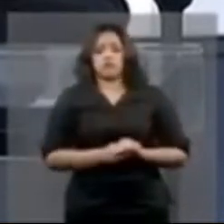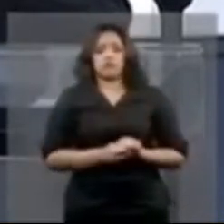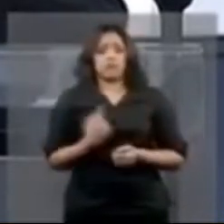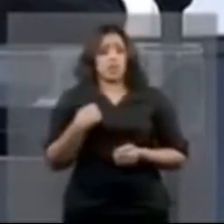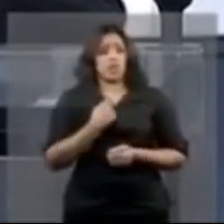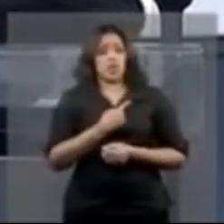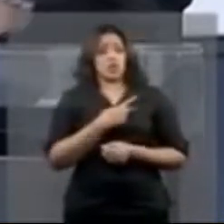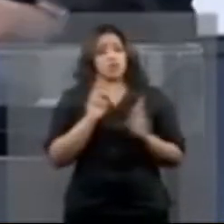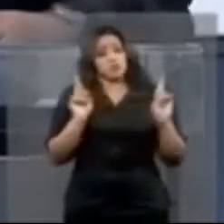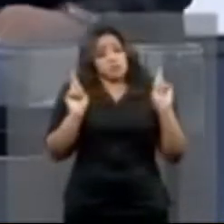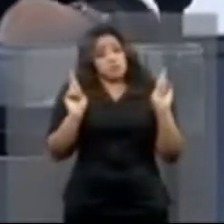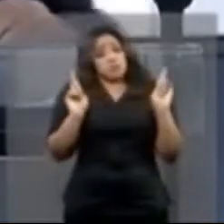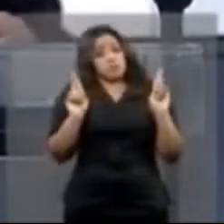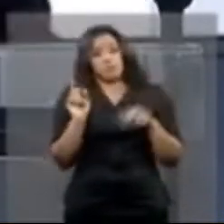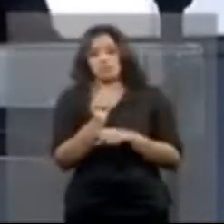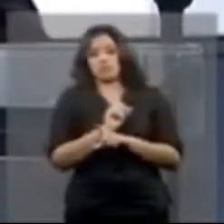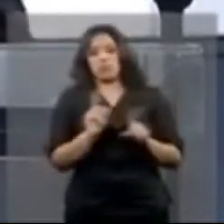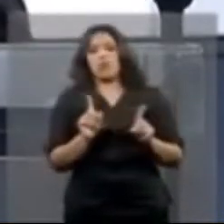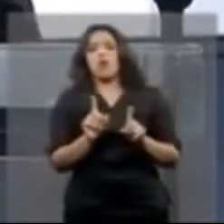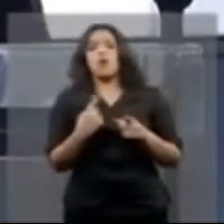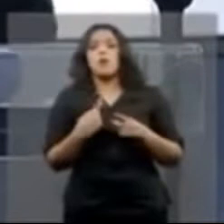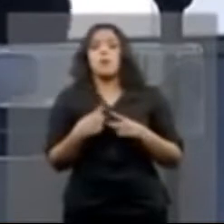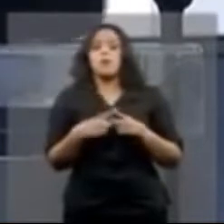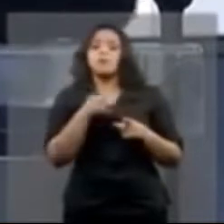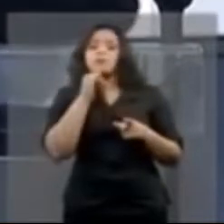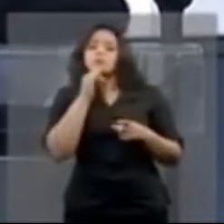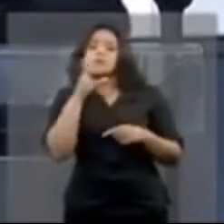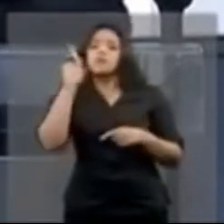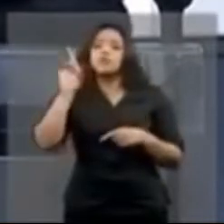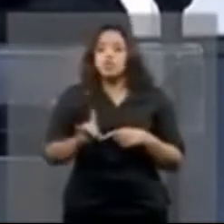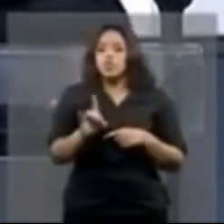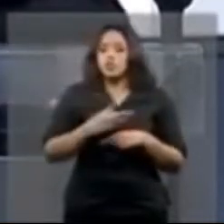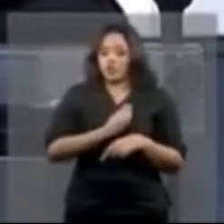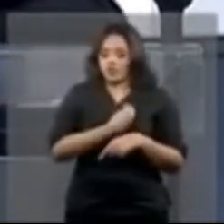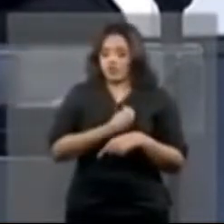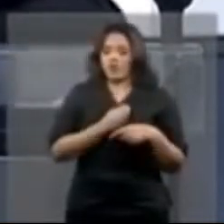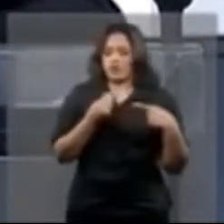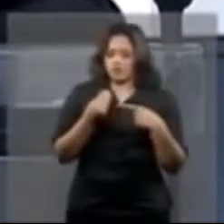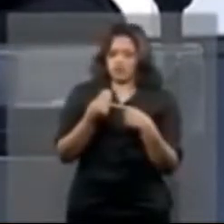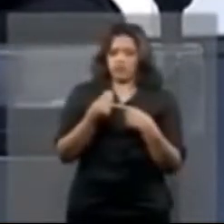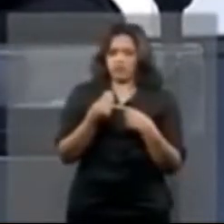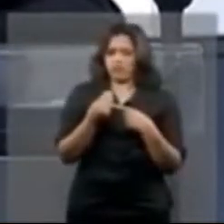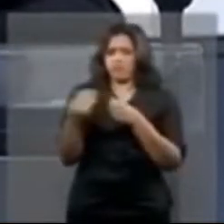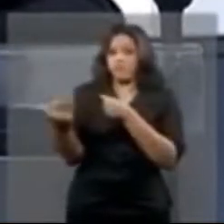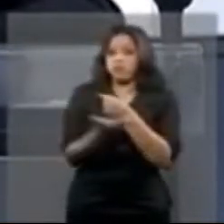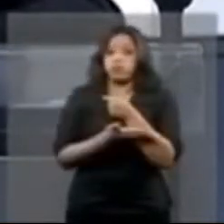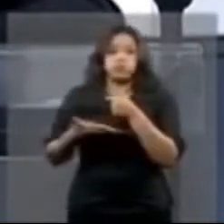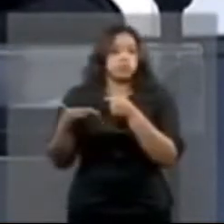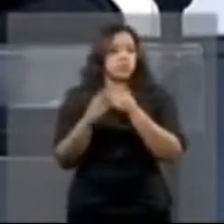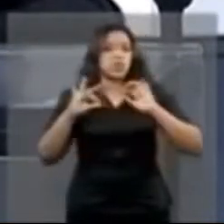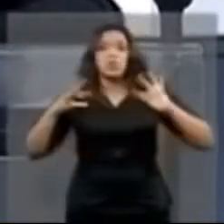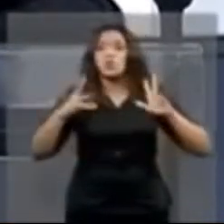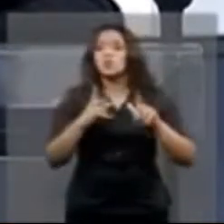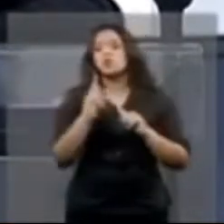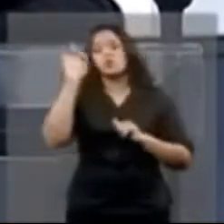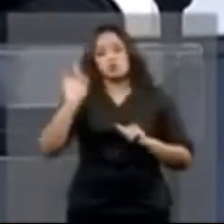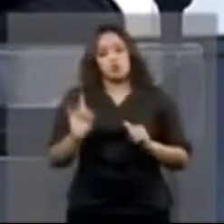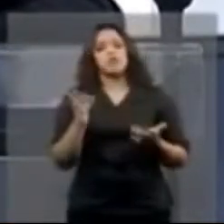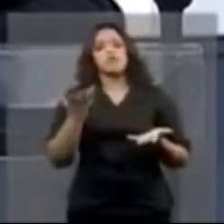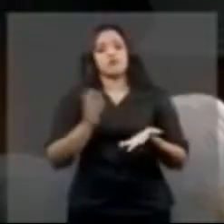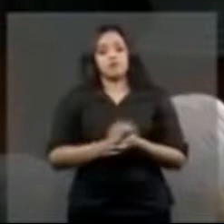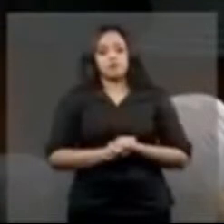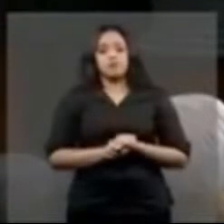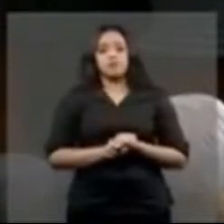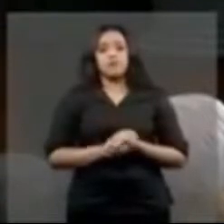Esperamos que não, pois o direito à vida é o mais fundamental de todos os direitos. Por